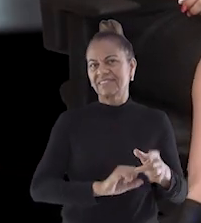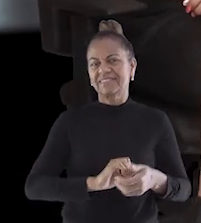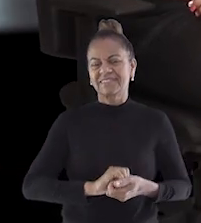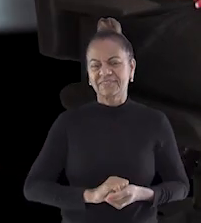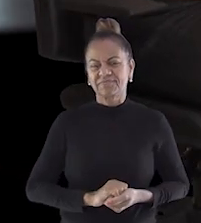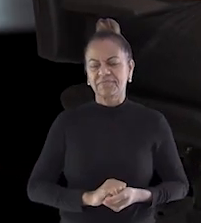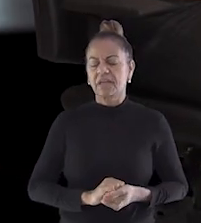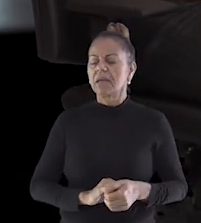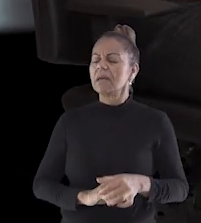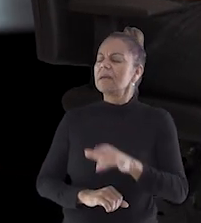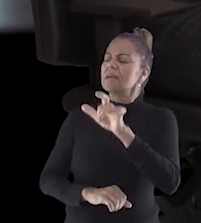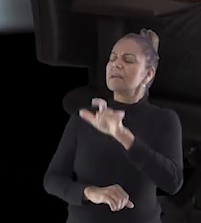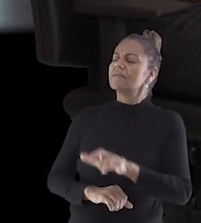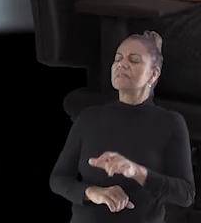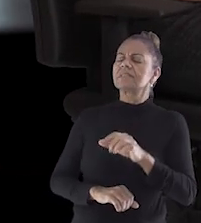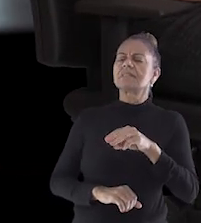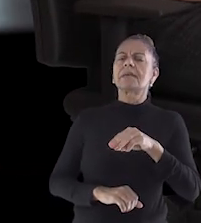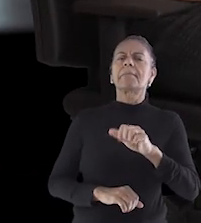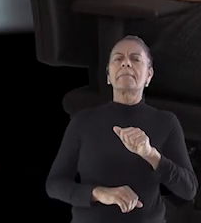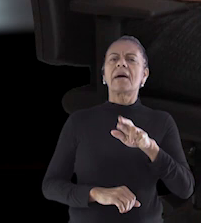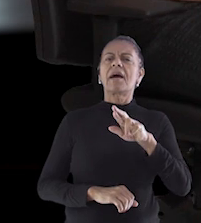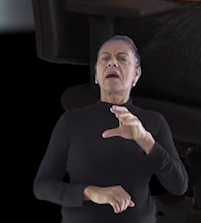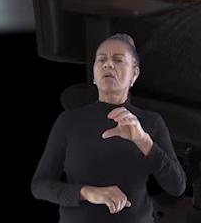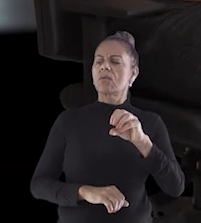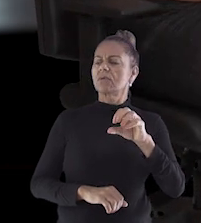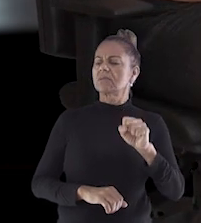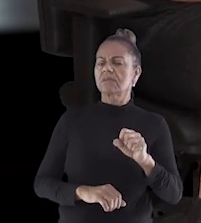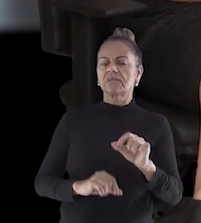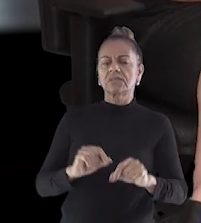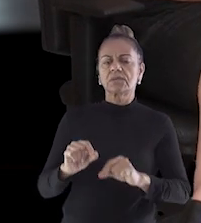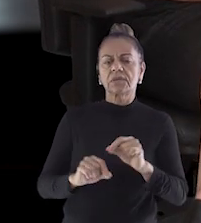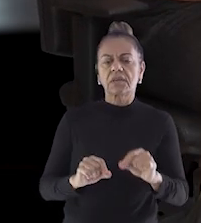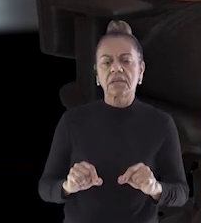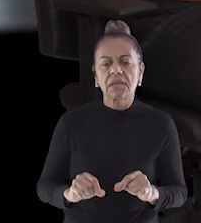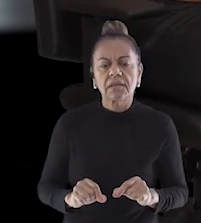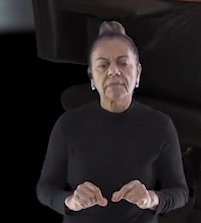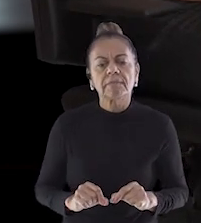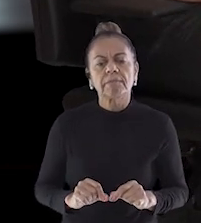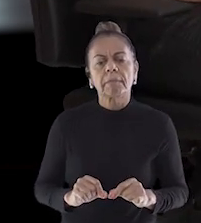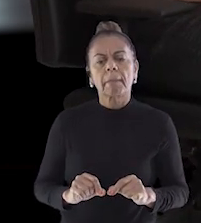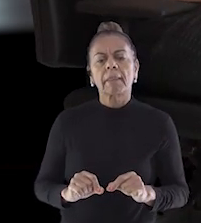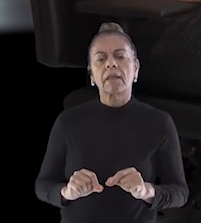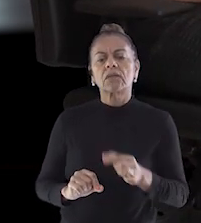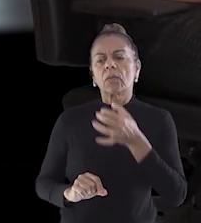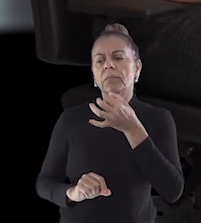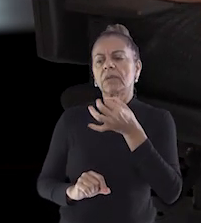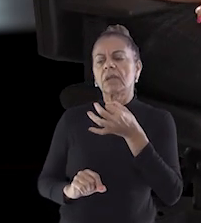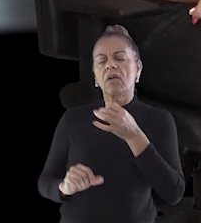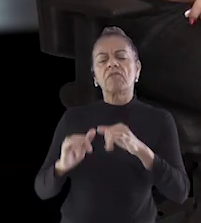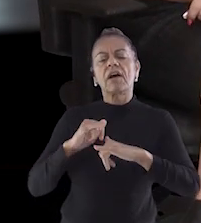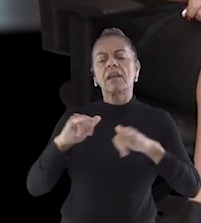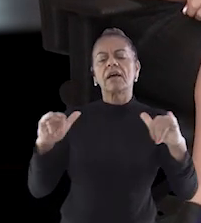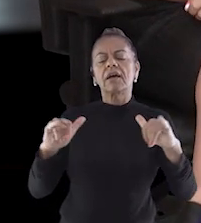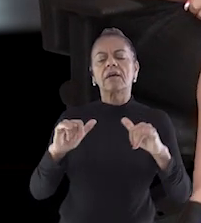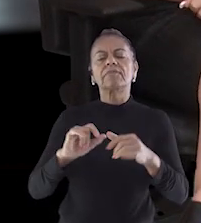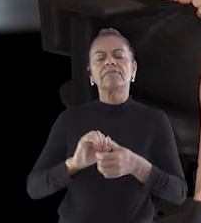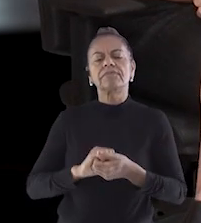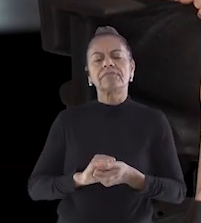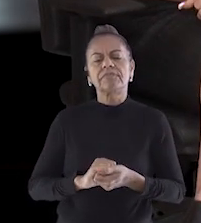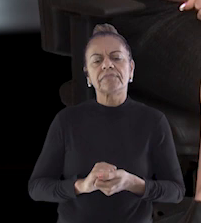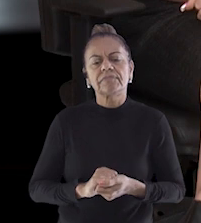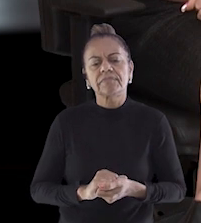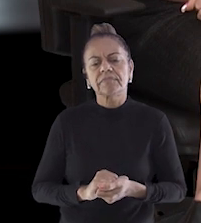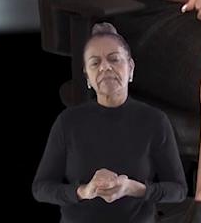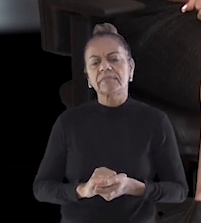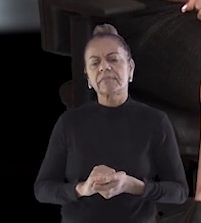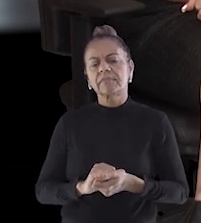Marcos, o que você fala para os estudantes, para as pessoas que estão olhando para nós neste momento? Sim, para que eles se esforcem